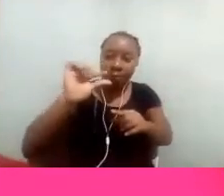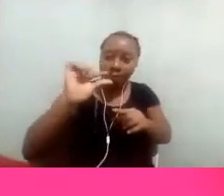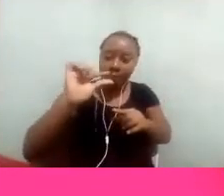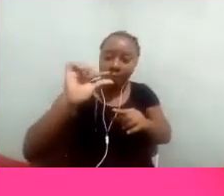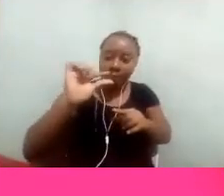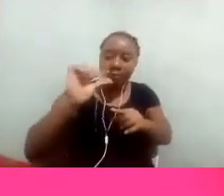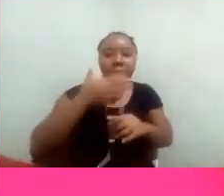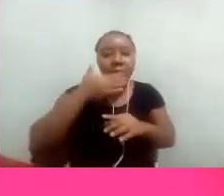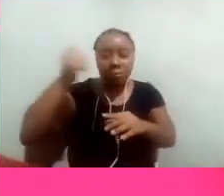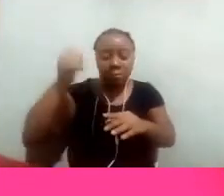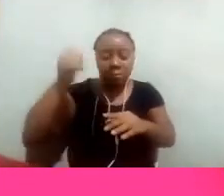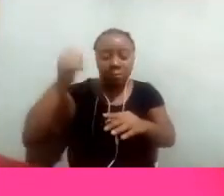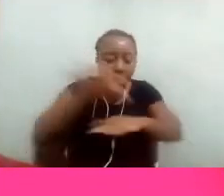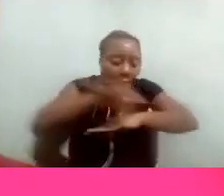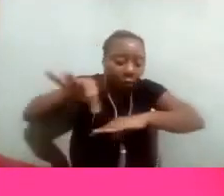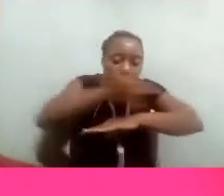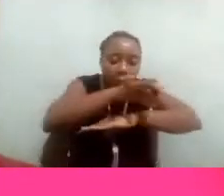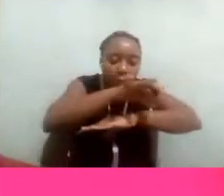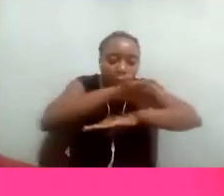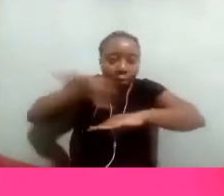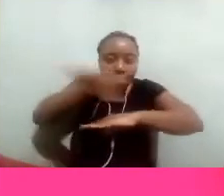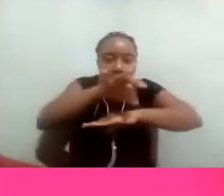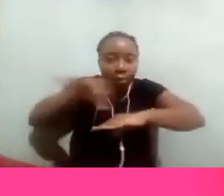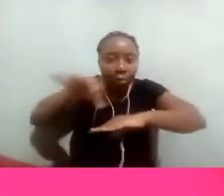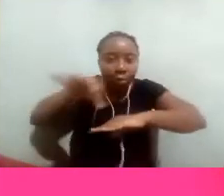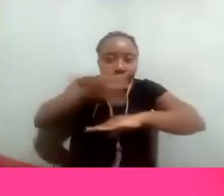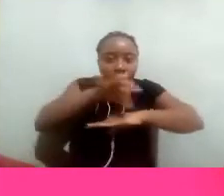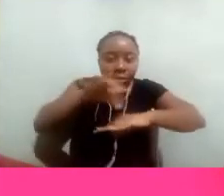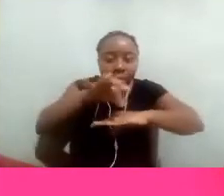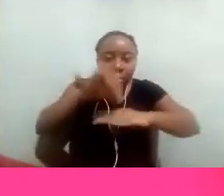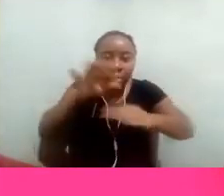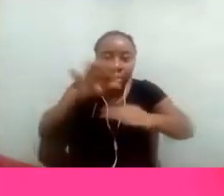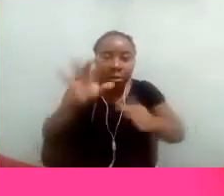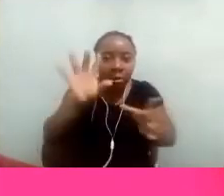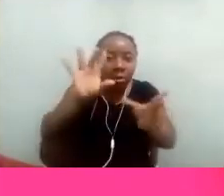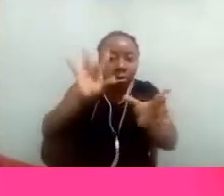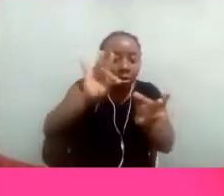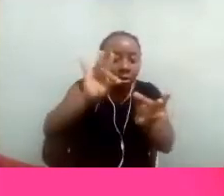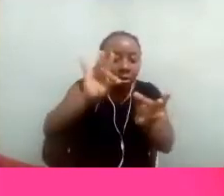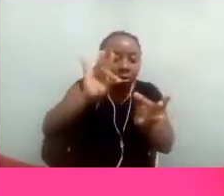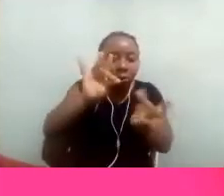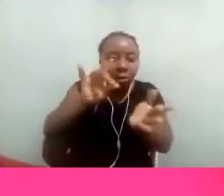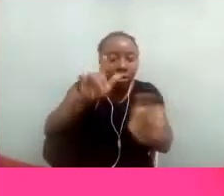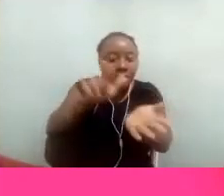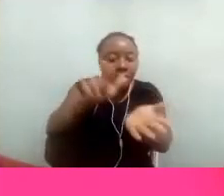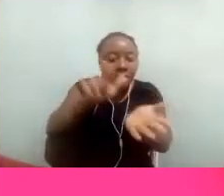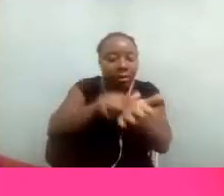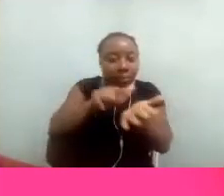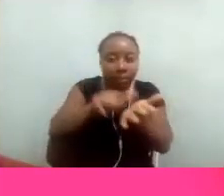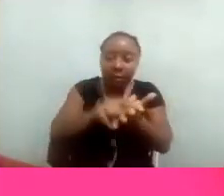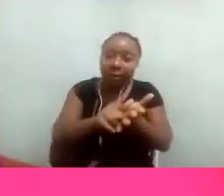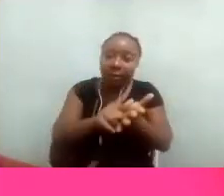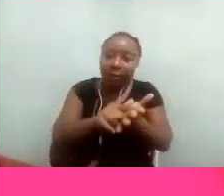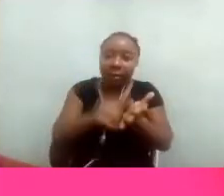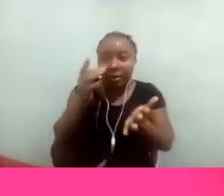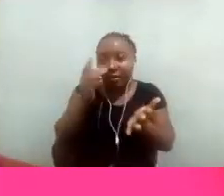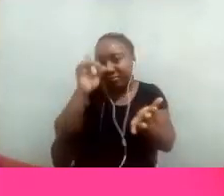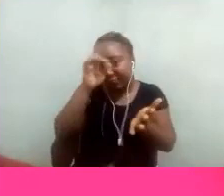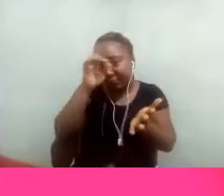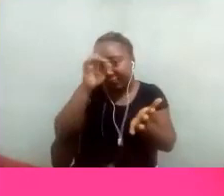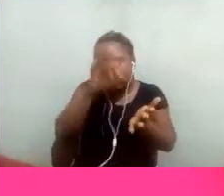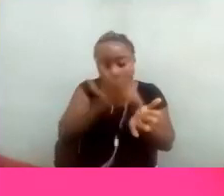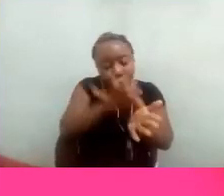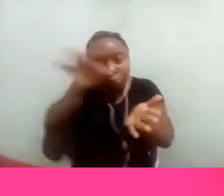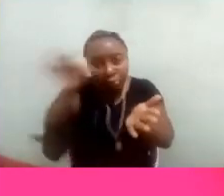esse risco de prender o objeto na folha, mais difícil fica para você destacar. Então, aqui